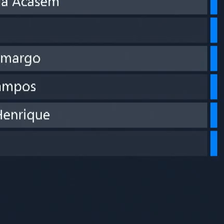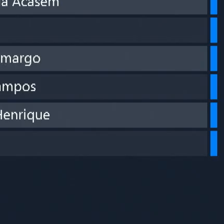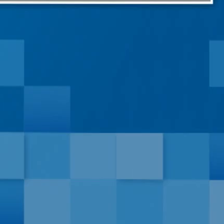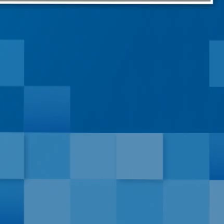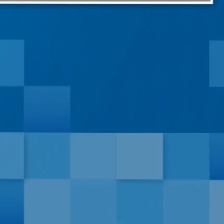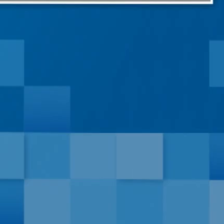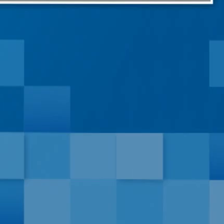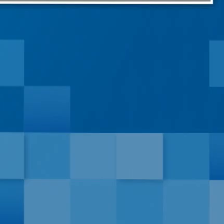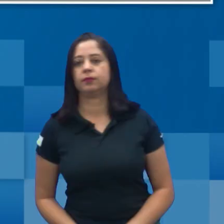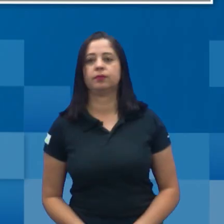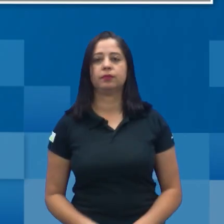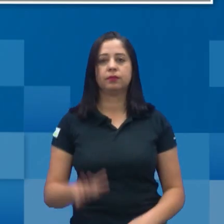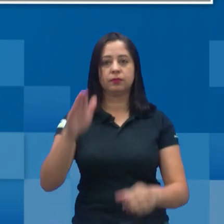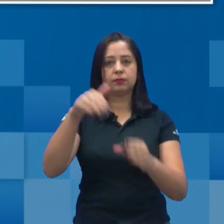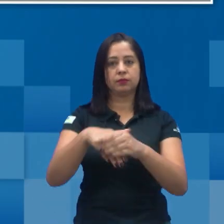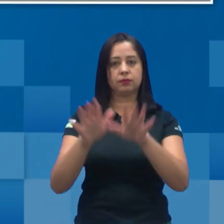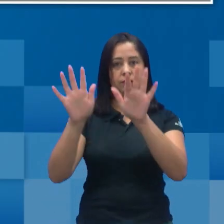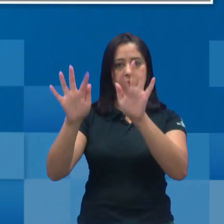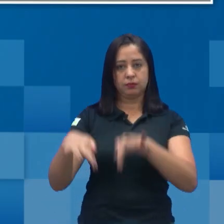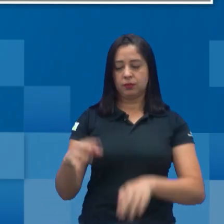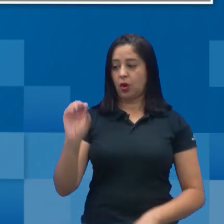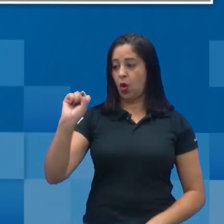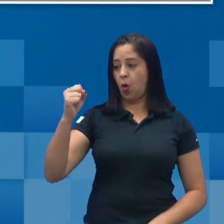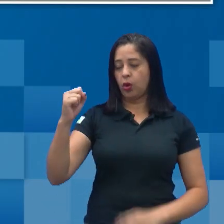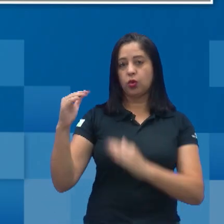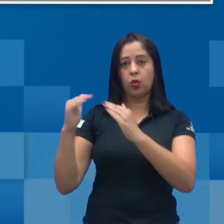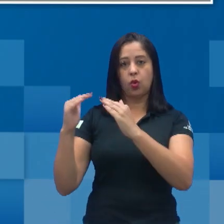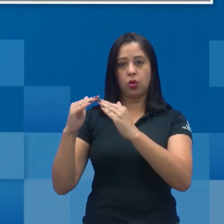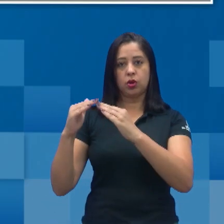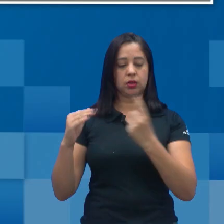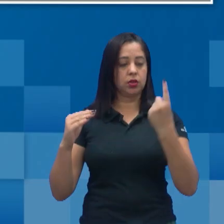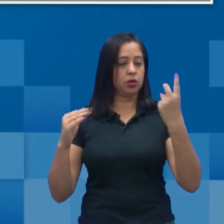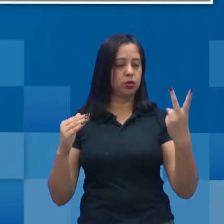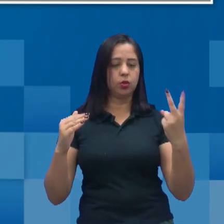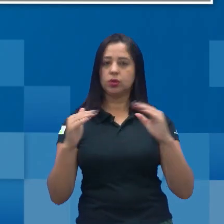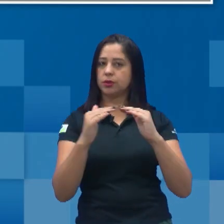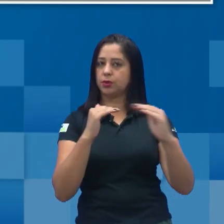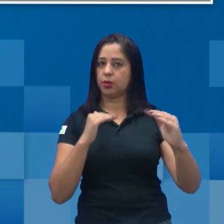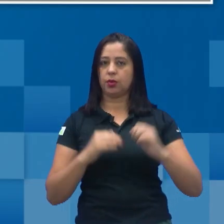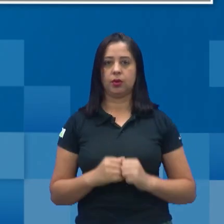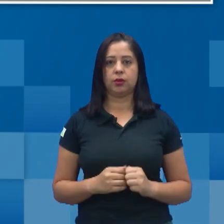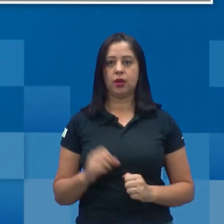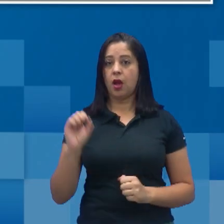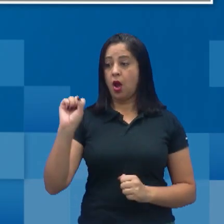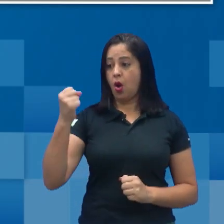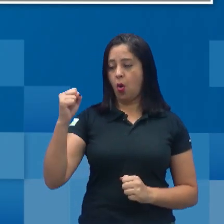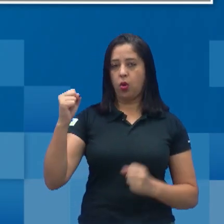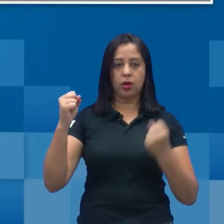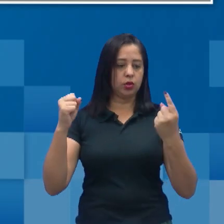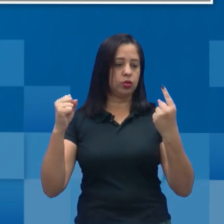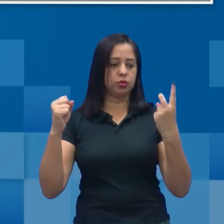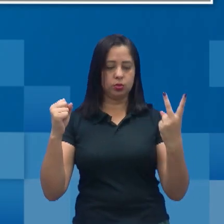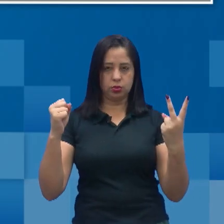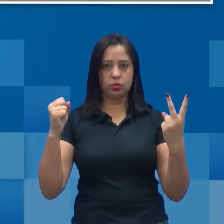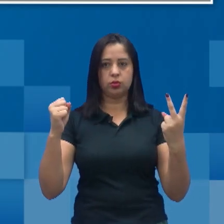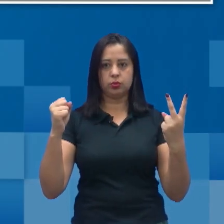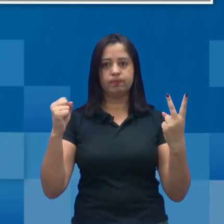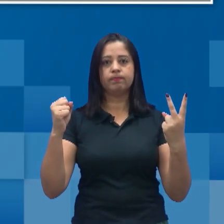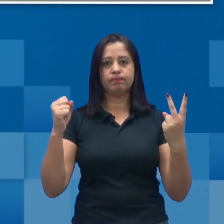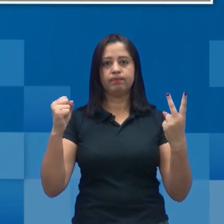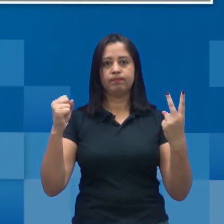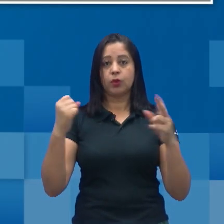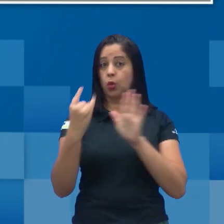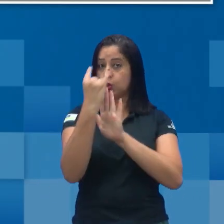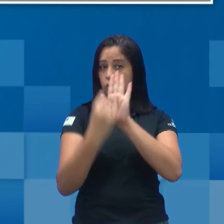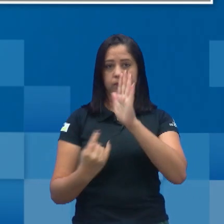Encerrada a votação. 8 votos favoráveis, 12 votos contrários. Com 8 votos favoráveis, 12 votos contrários, o requerimento